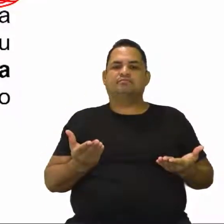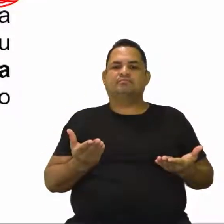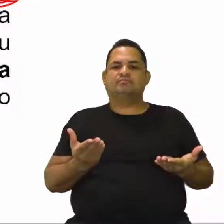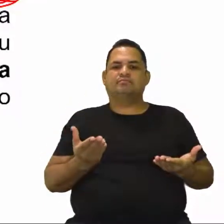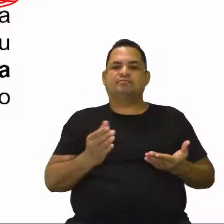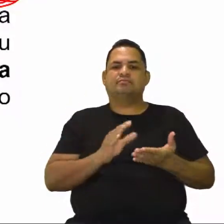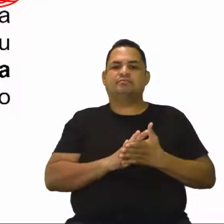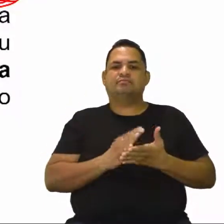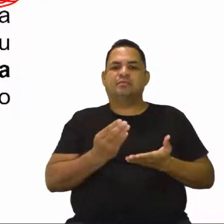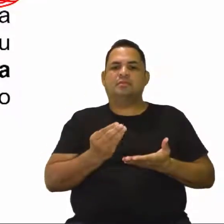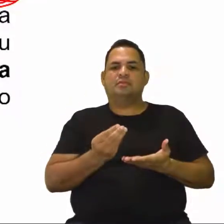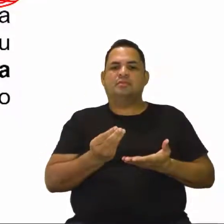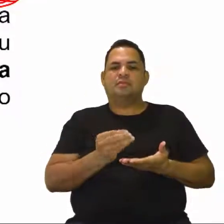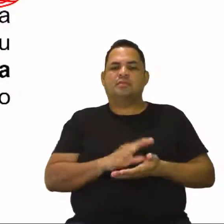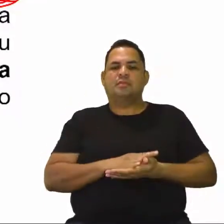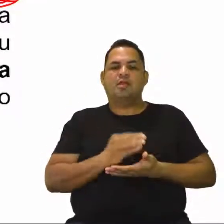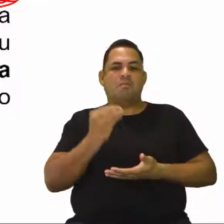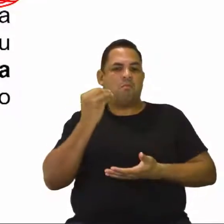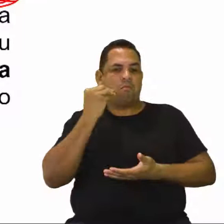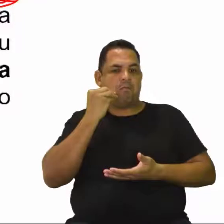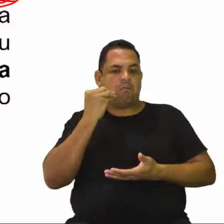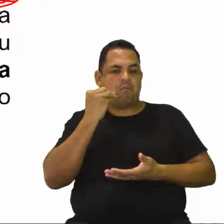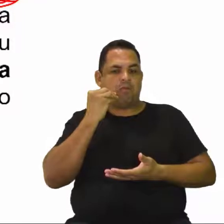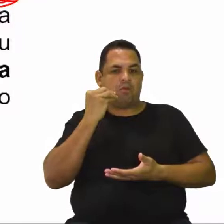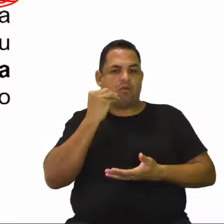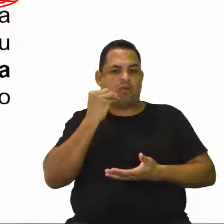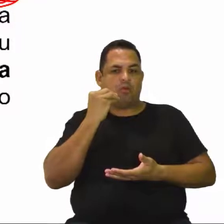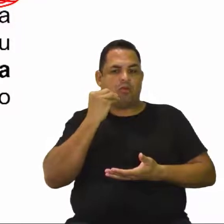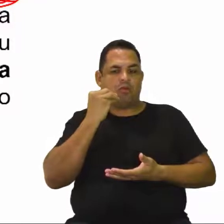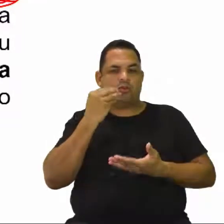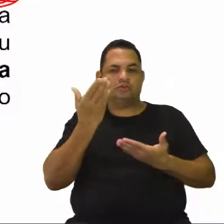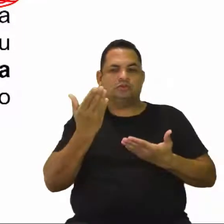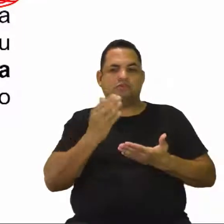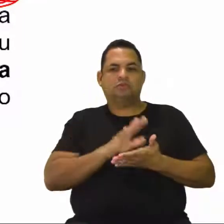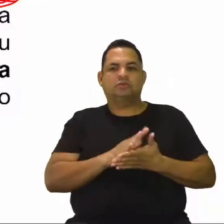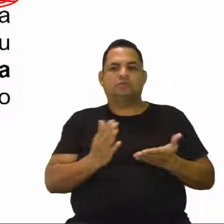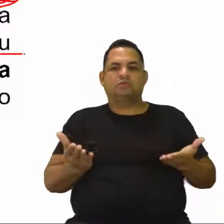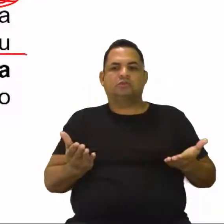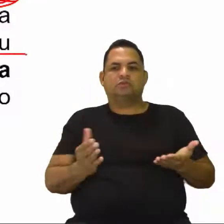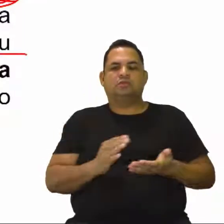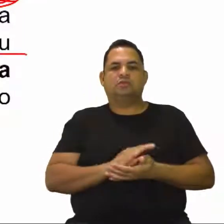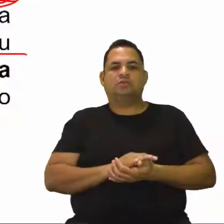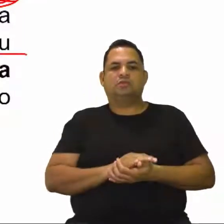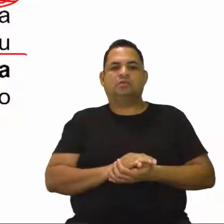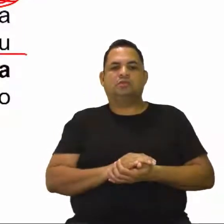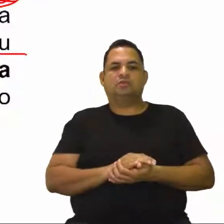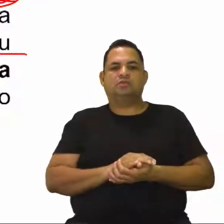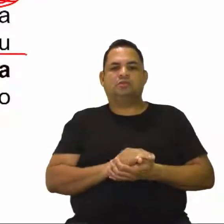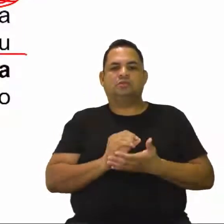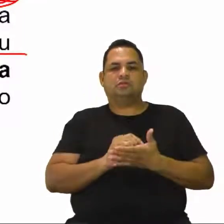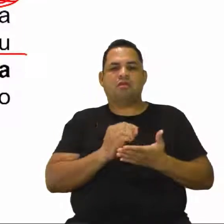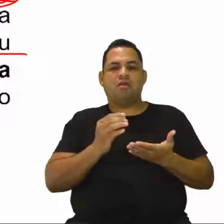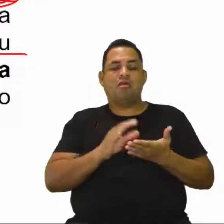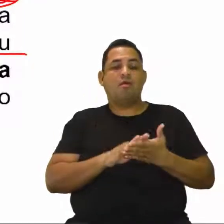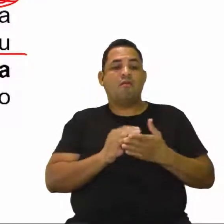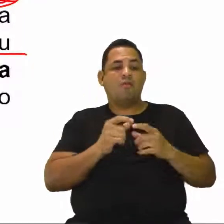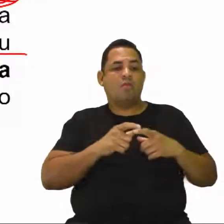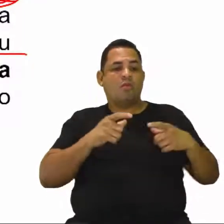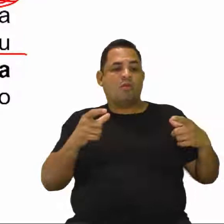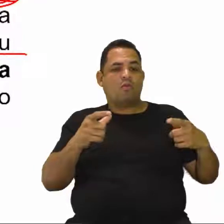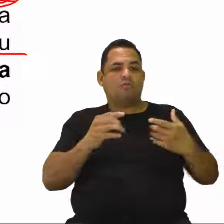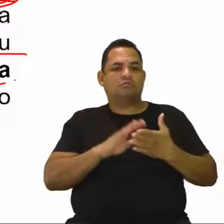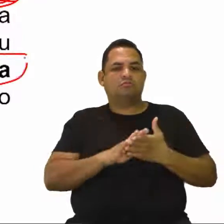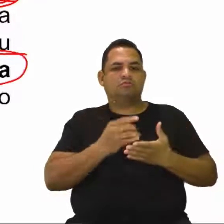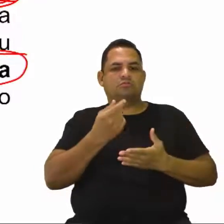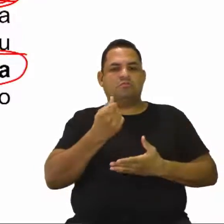de oportunidade. Com isso, a oferta desse tipo de papel aumentou progressivamente.